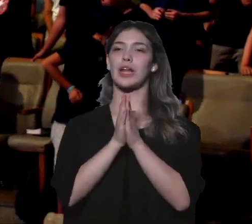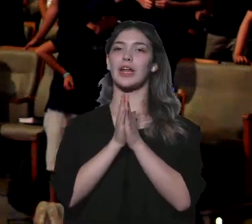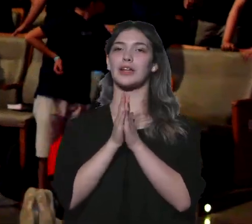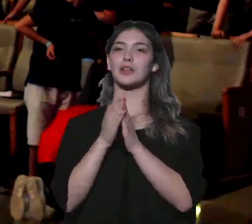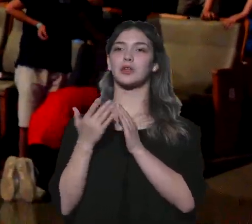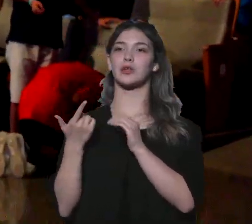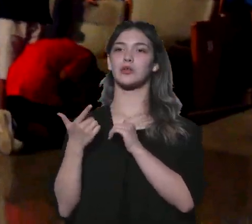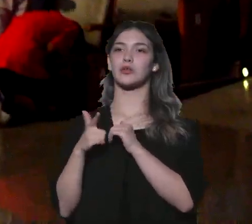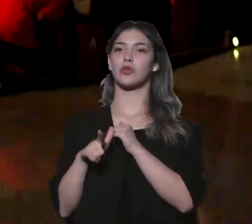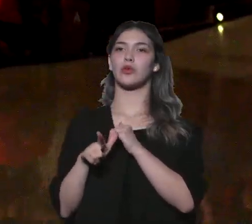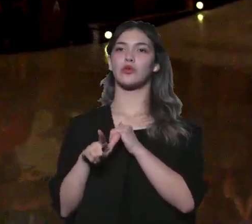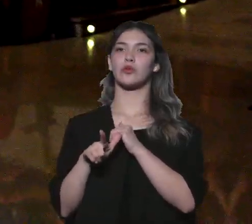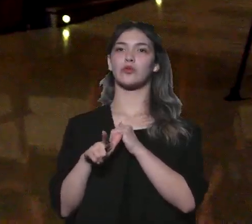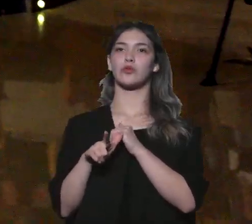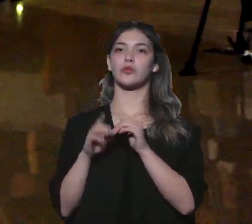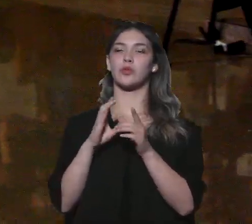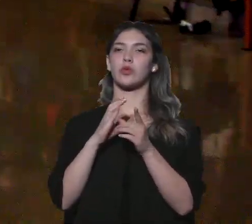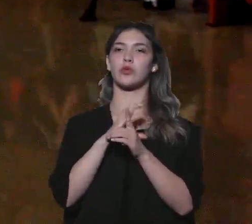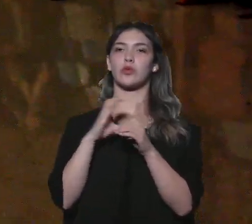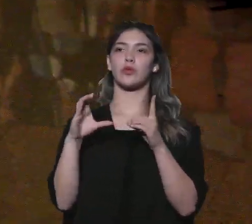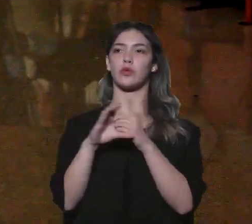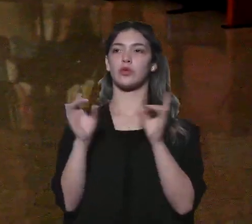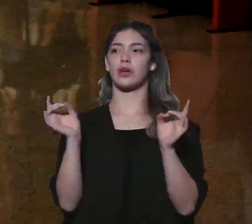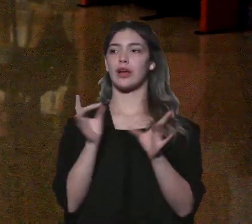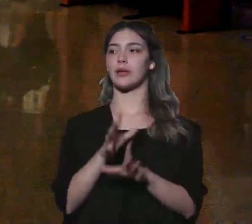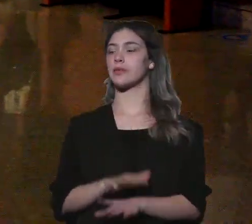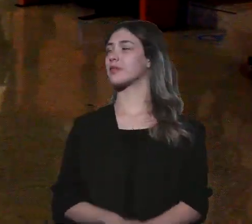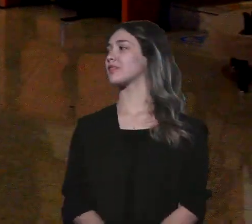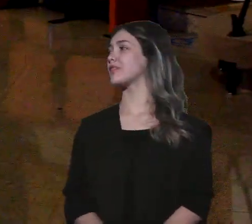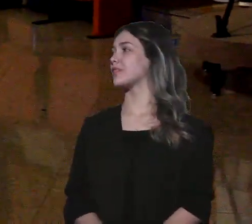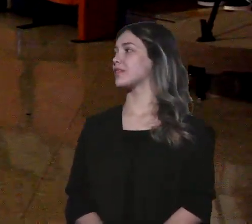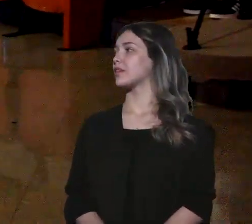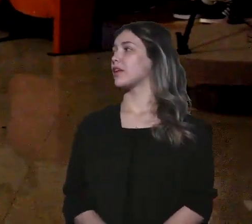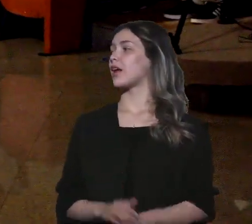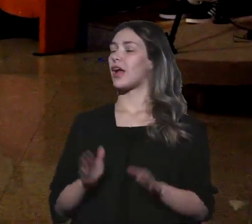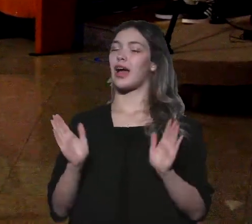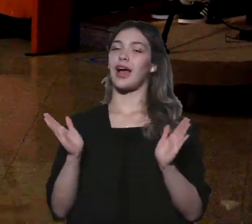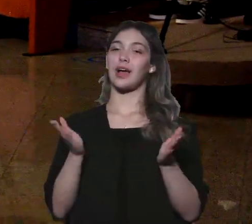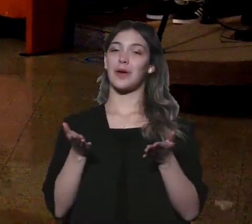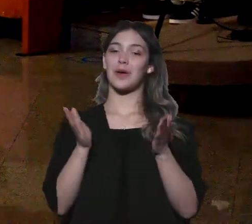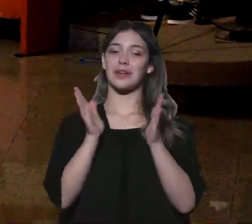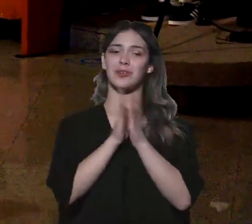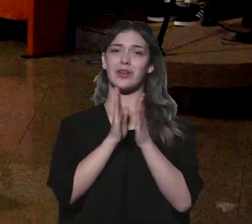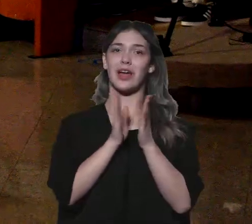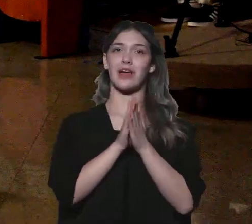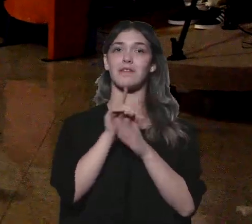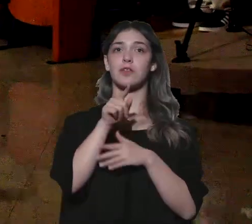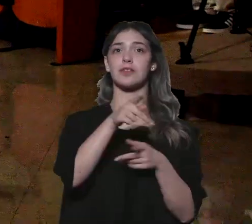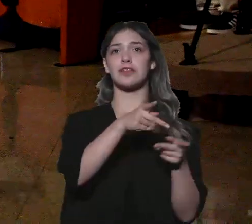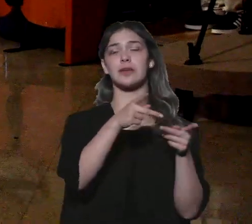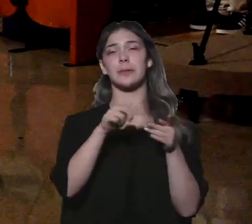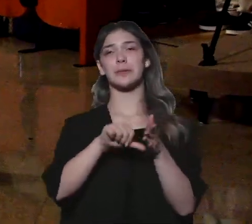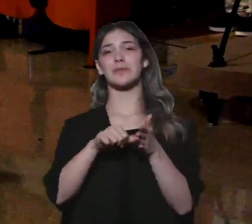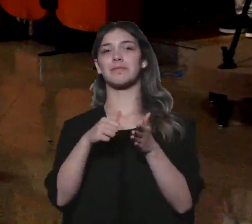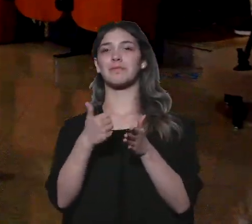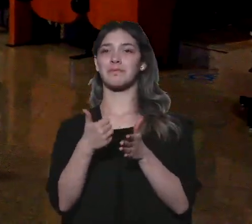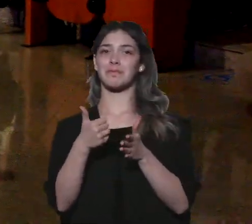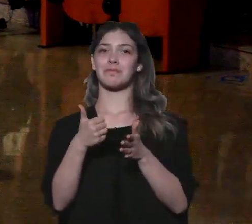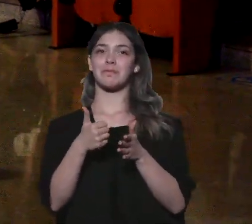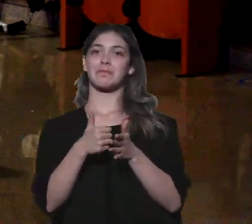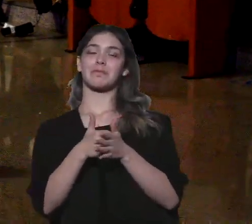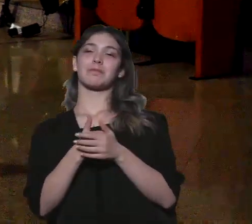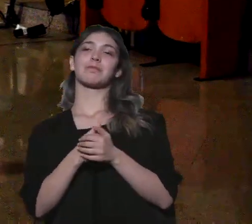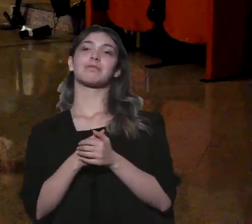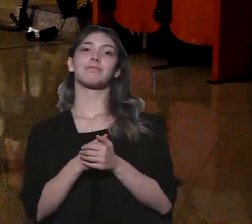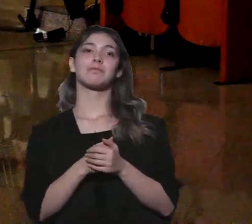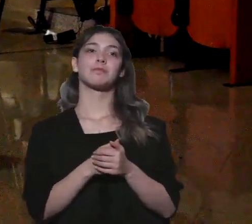Eu vou descer aqui como eu sempre desço. E eu quero orar com você que está aqui pela primeira vez. E